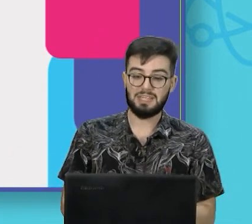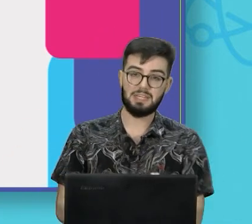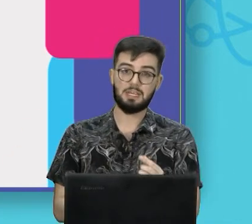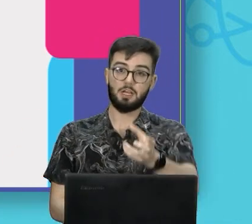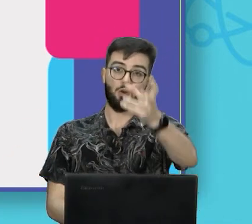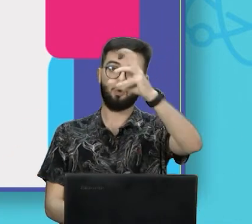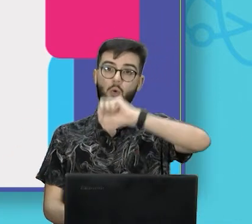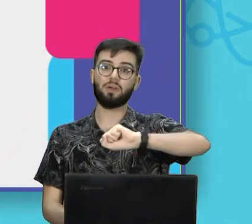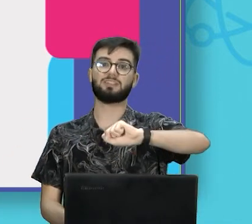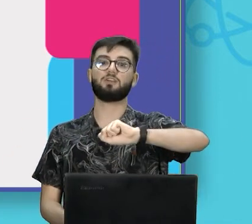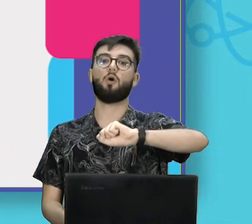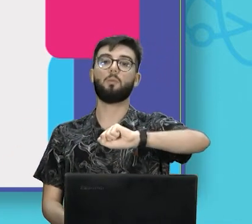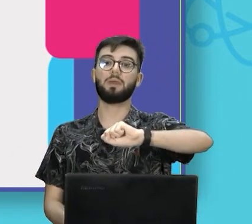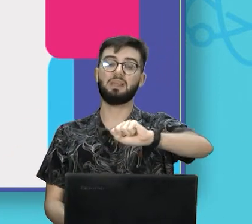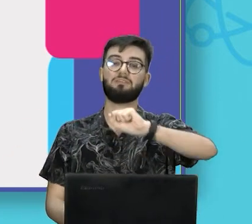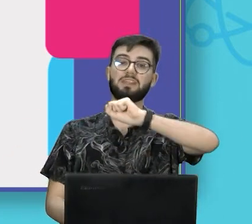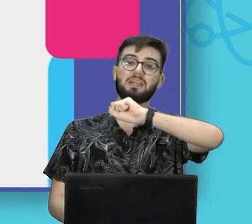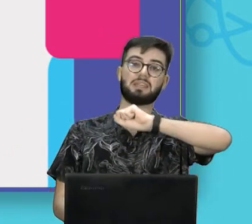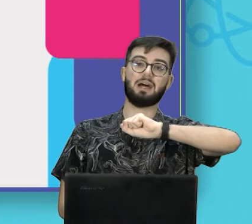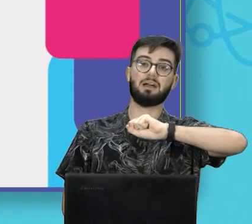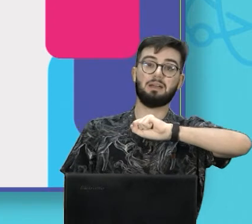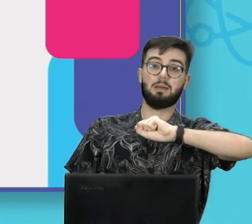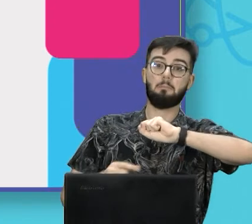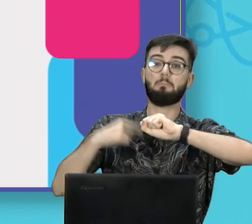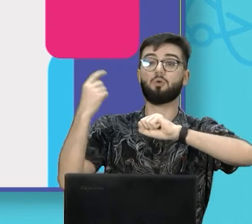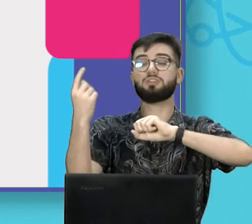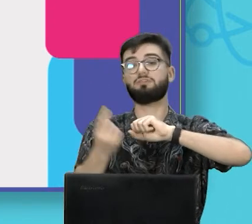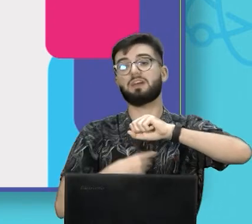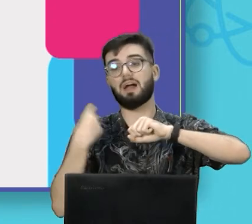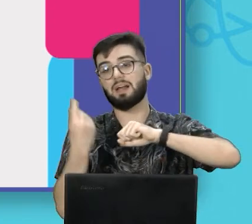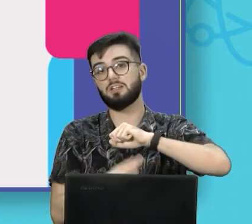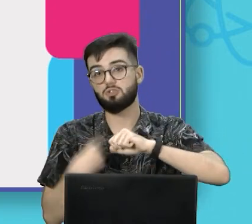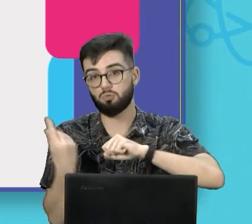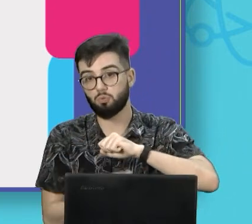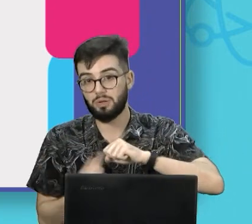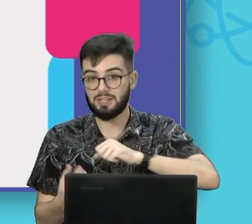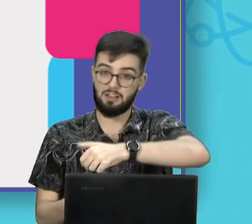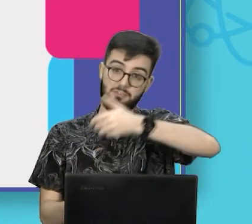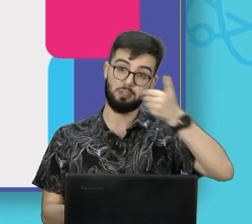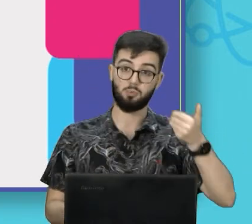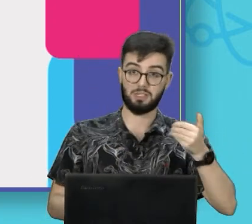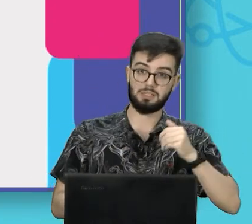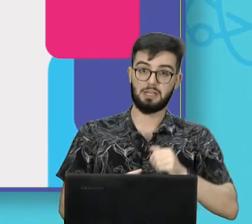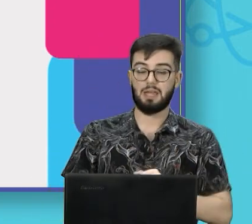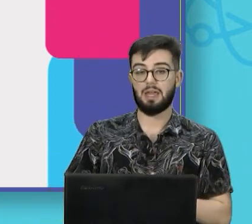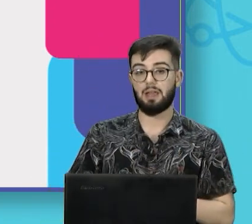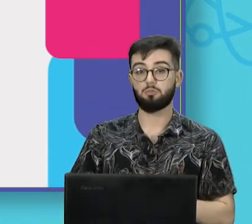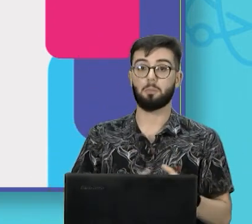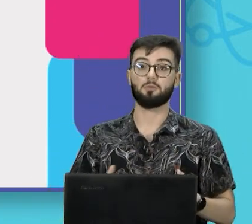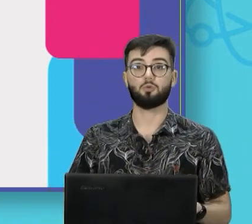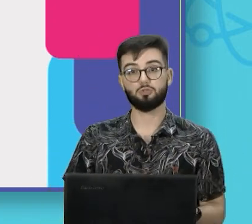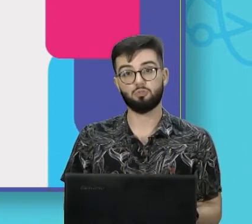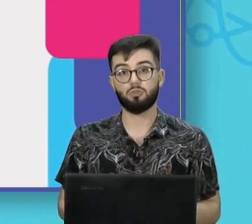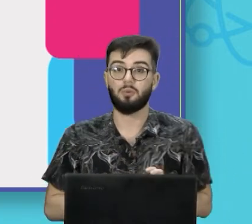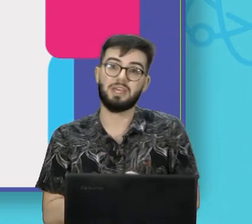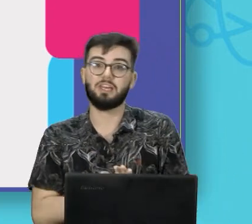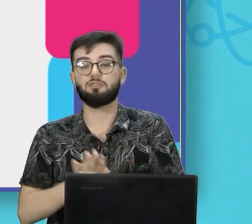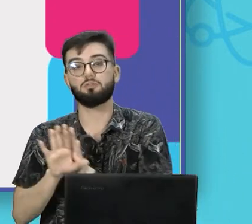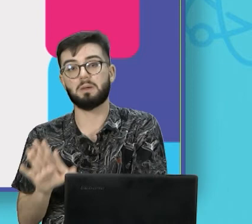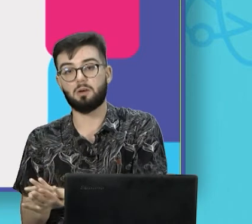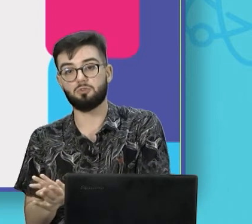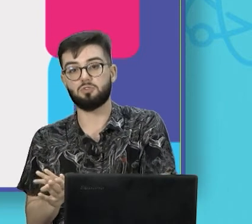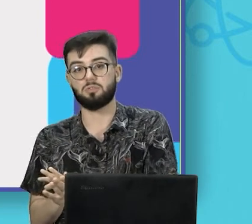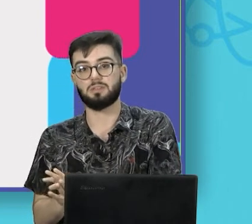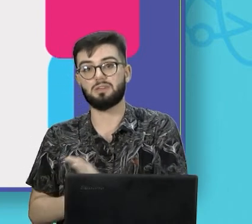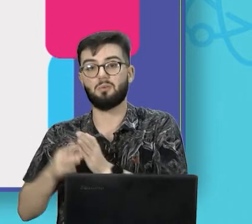novo e com esse golpe Ele vai tentar modificar aquela estrutura que havia Durante é o seu período constitucional